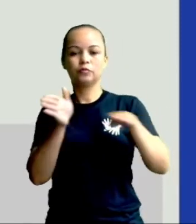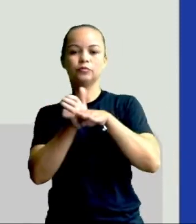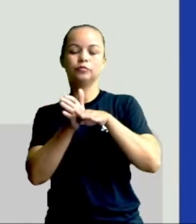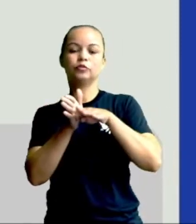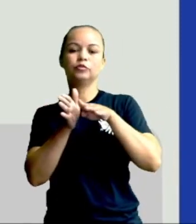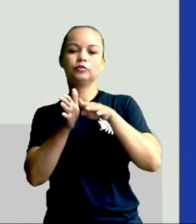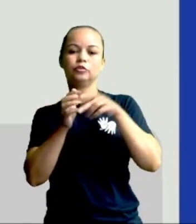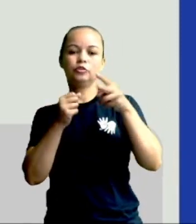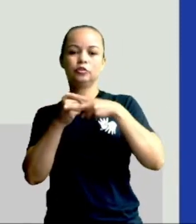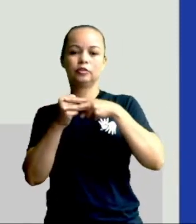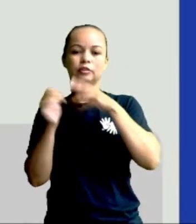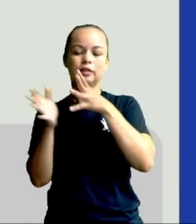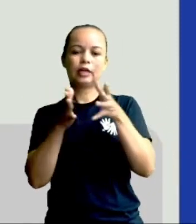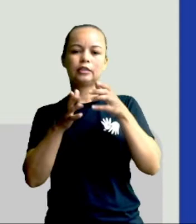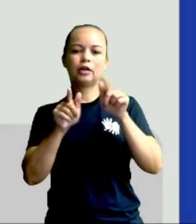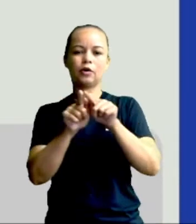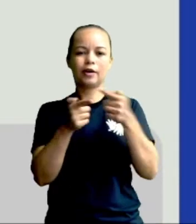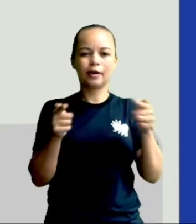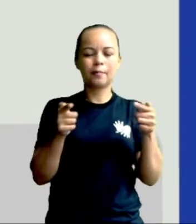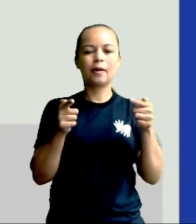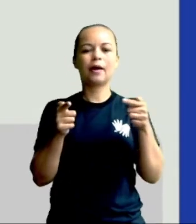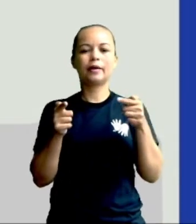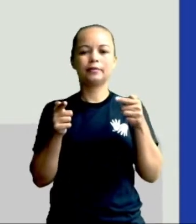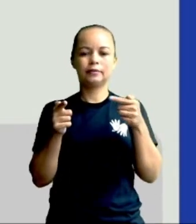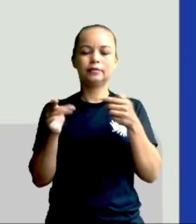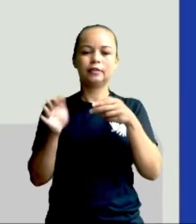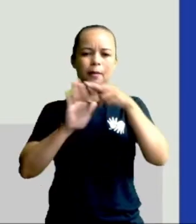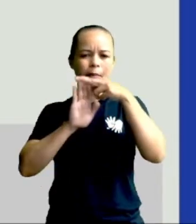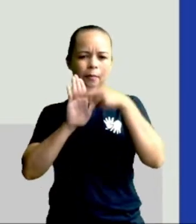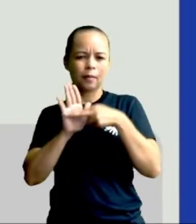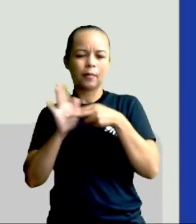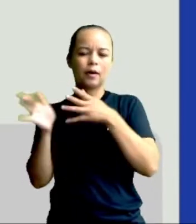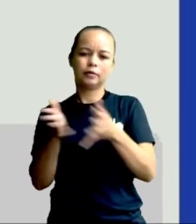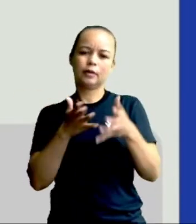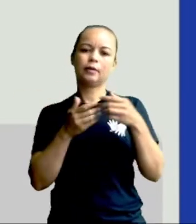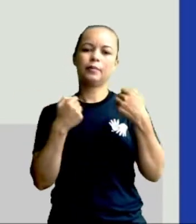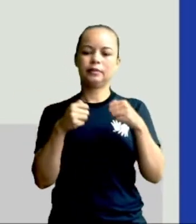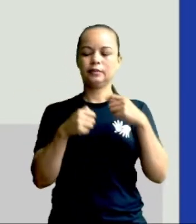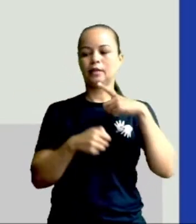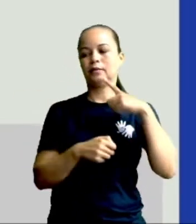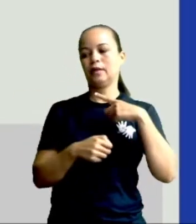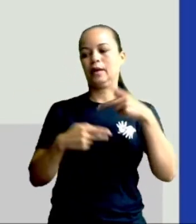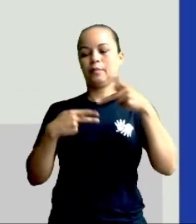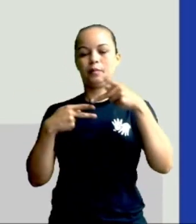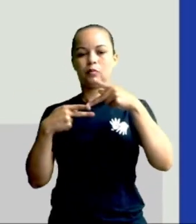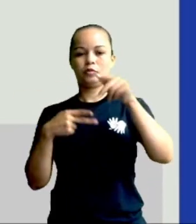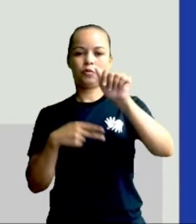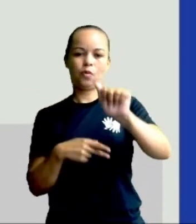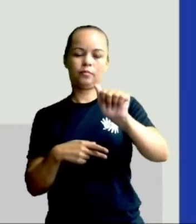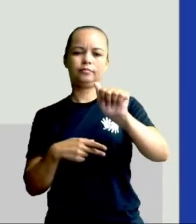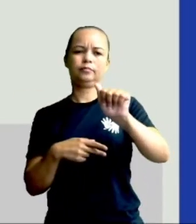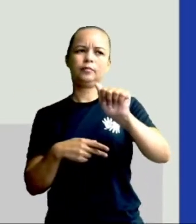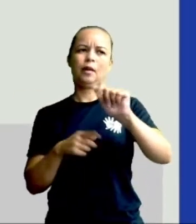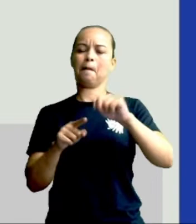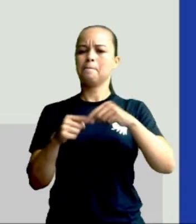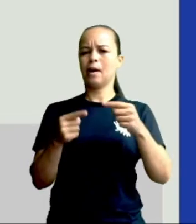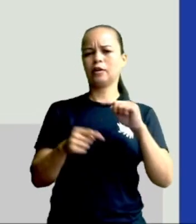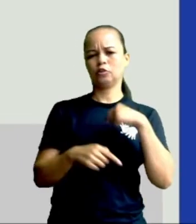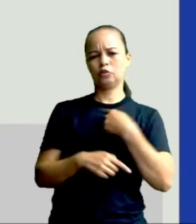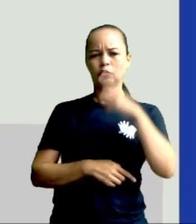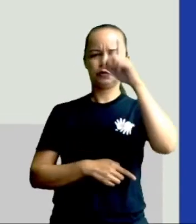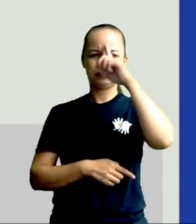da gramática ele sempre deve receber a preposição a porém o nosso dia a dia nós sempre falamos